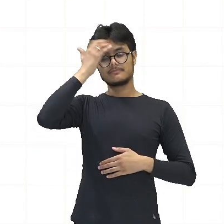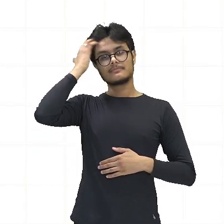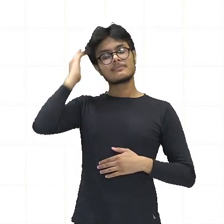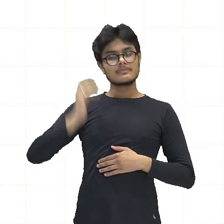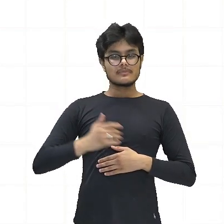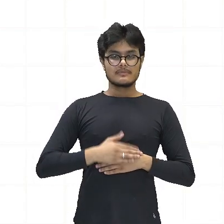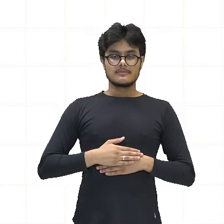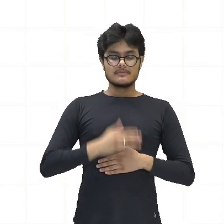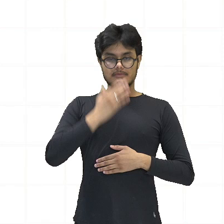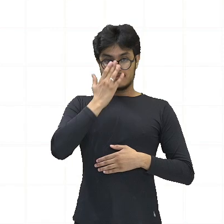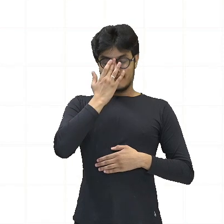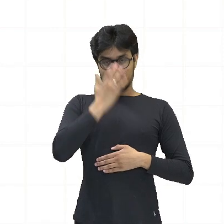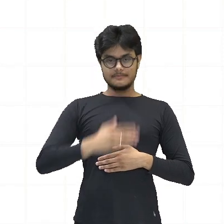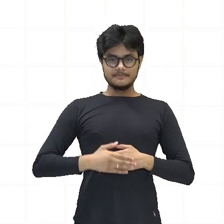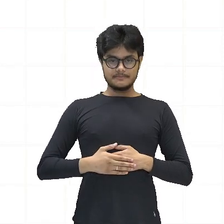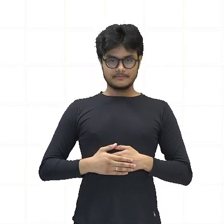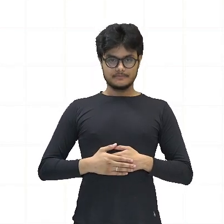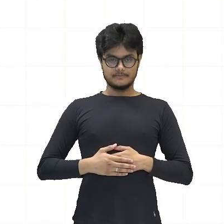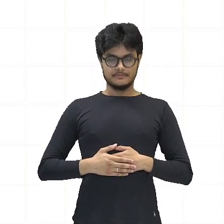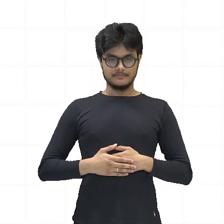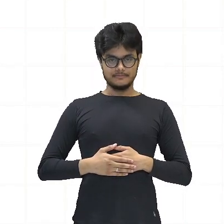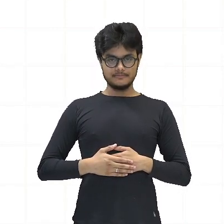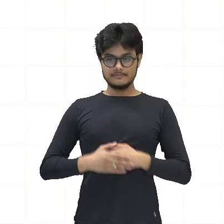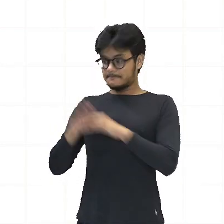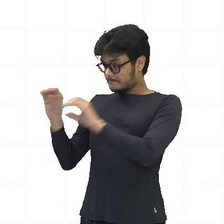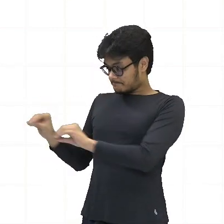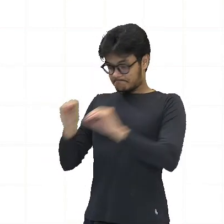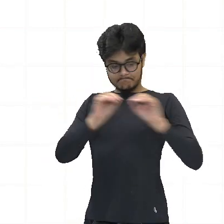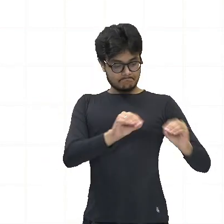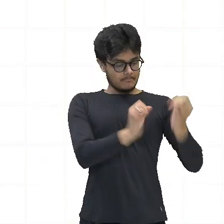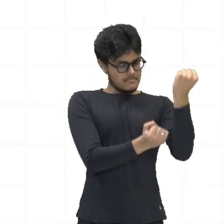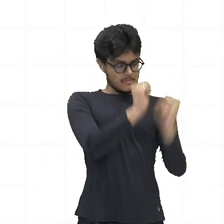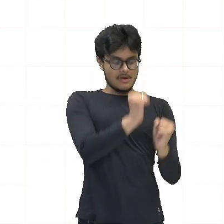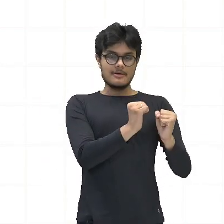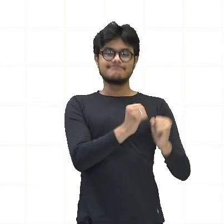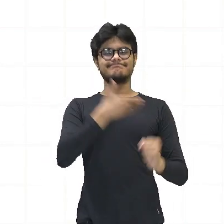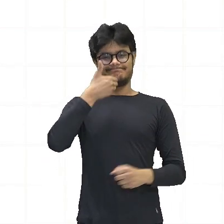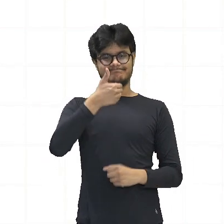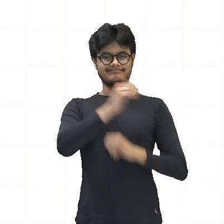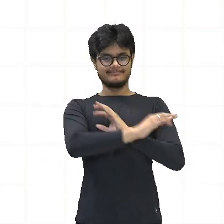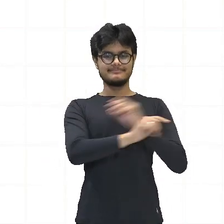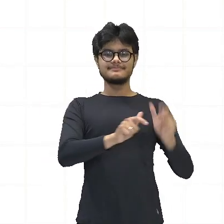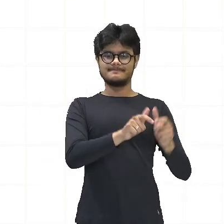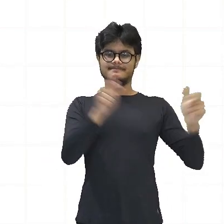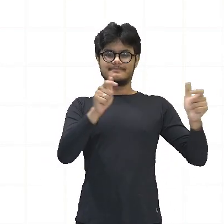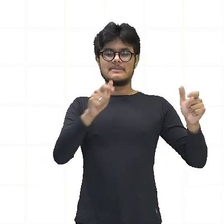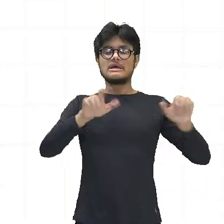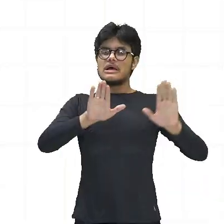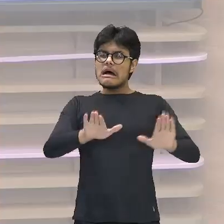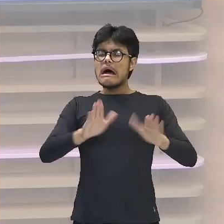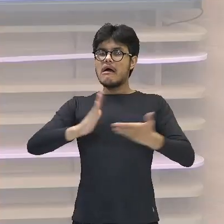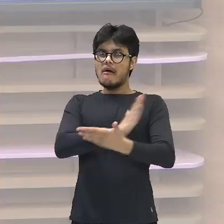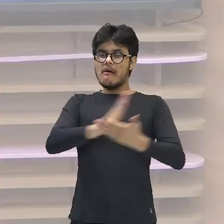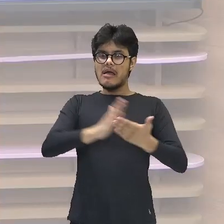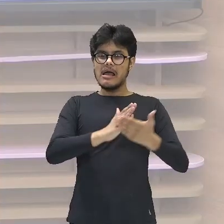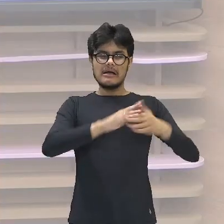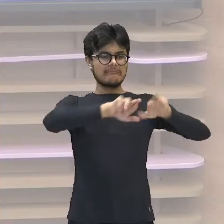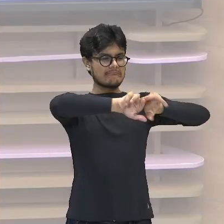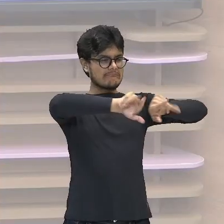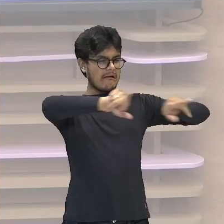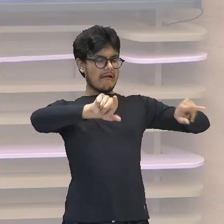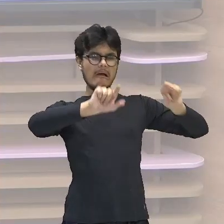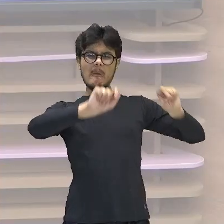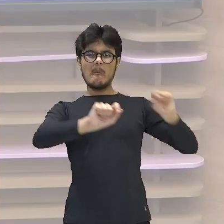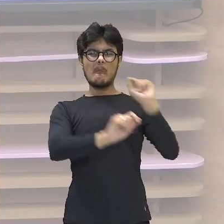cidades elas começaram a crescer rapidamente e, com isso, vieram muitos problemas